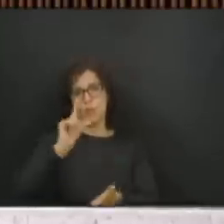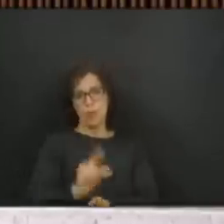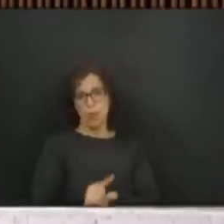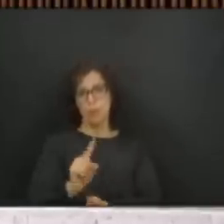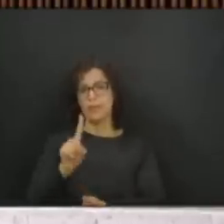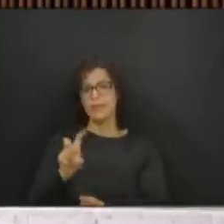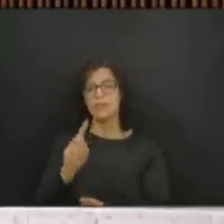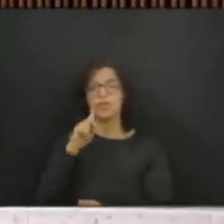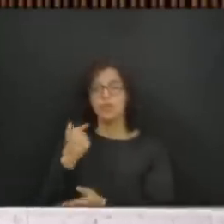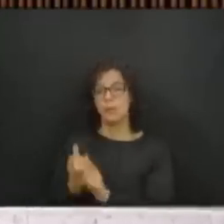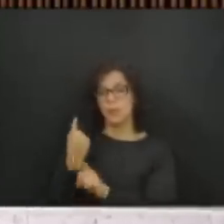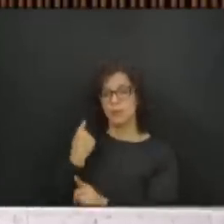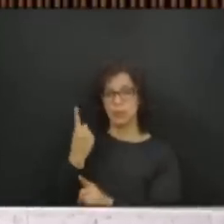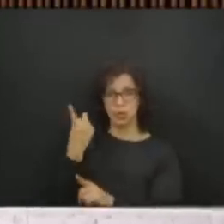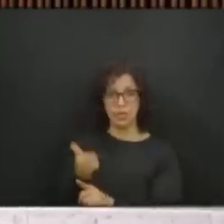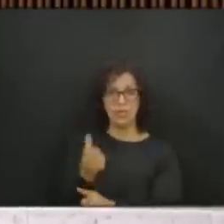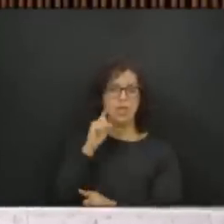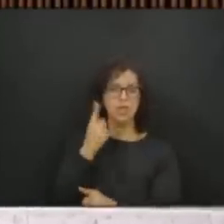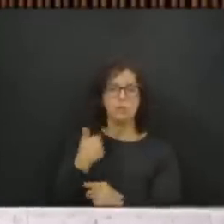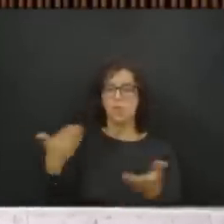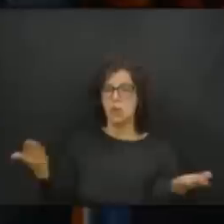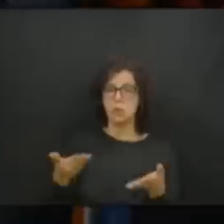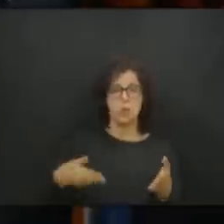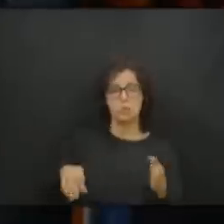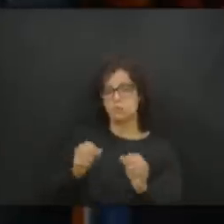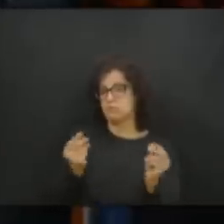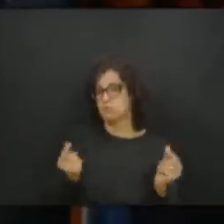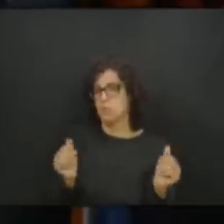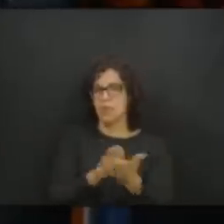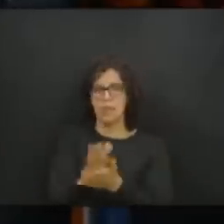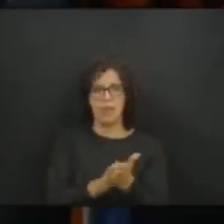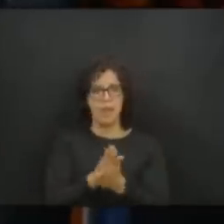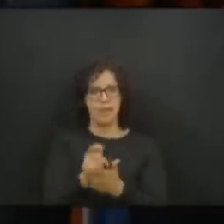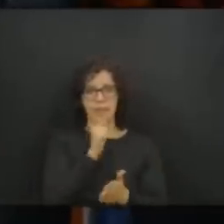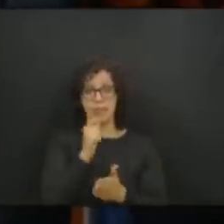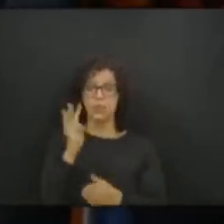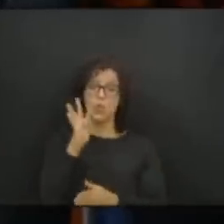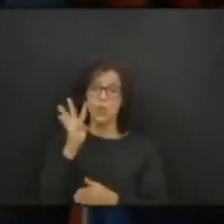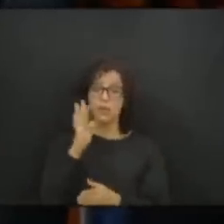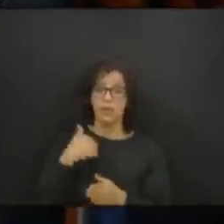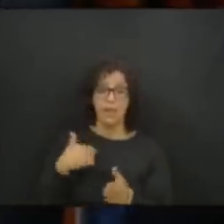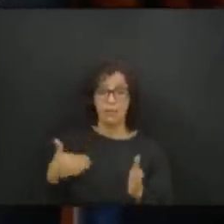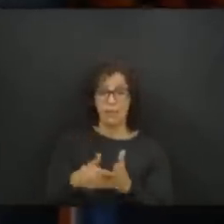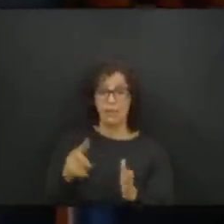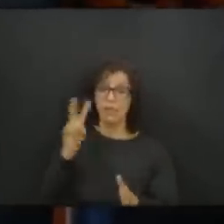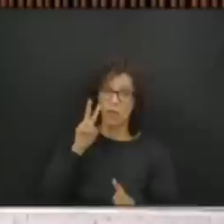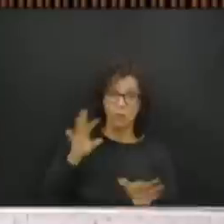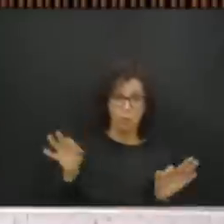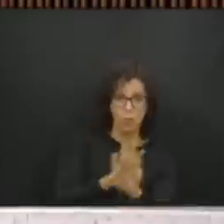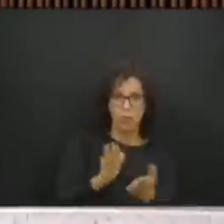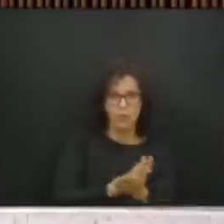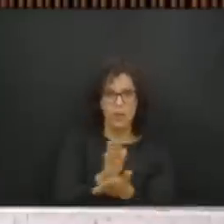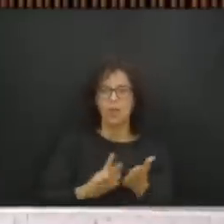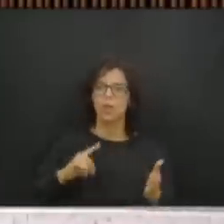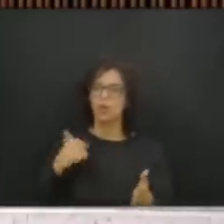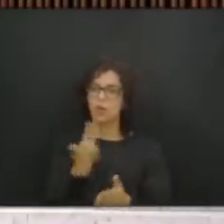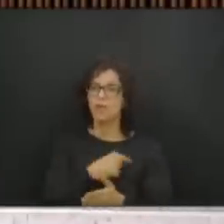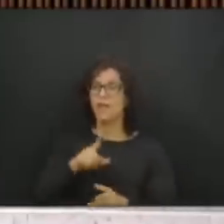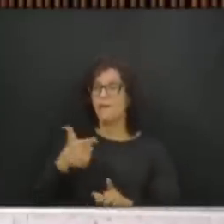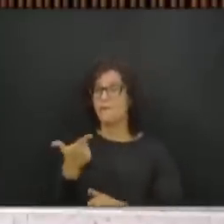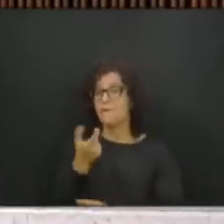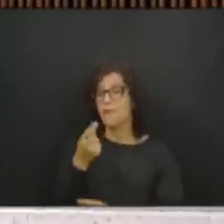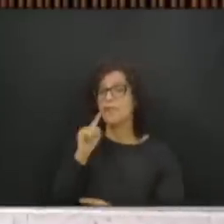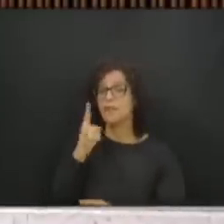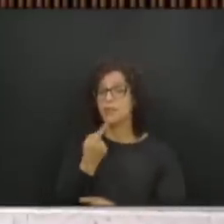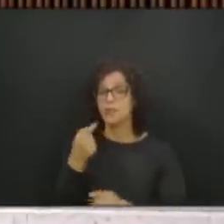dias atrás anunciaram hoje 16 até agora o dinheiro saiu hoje é quarta-feira Se não sair Até segunda-feira nós estaremos com 20